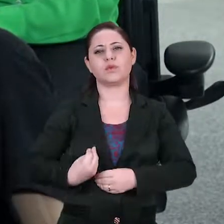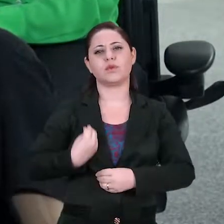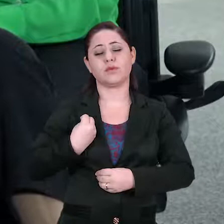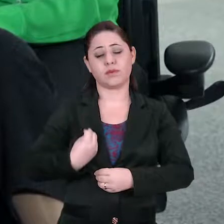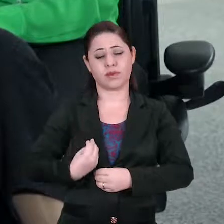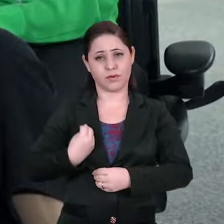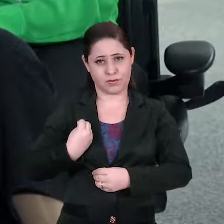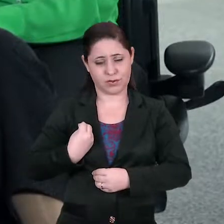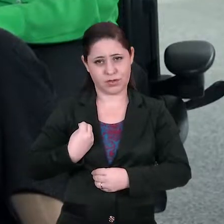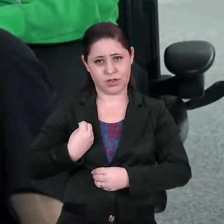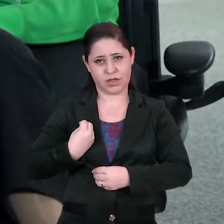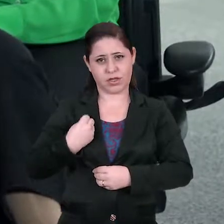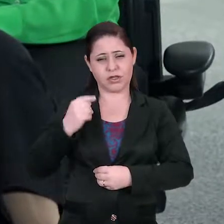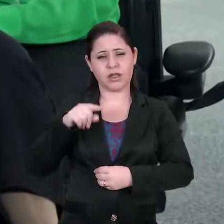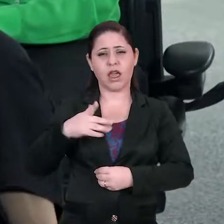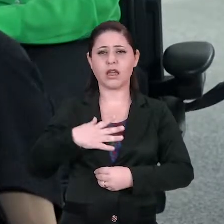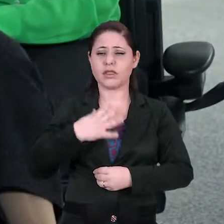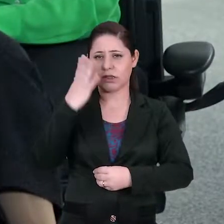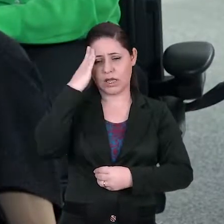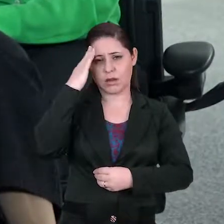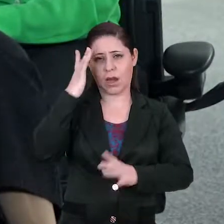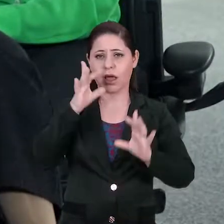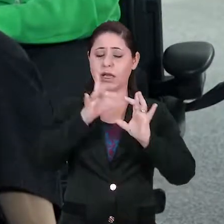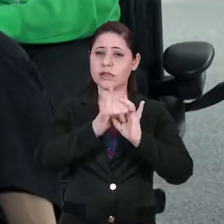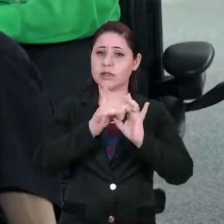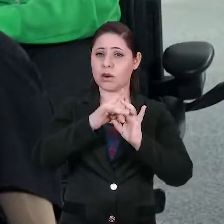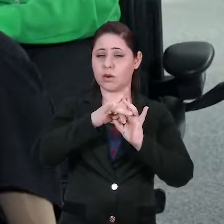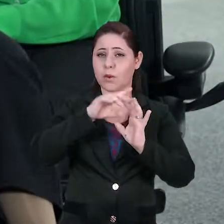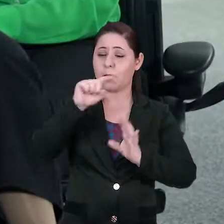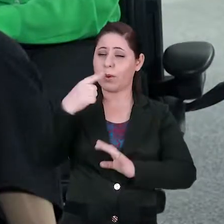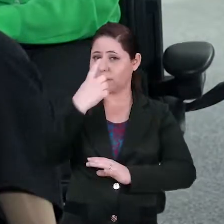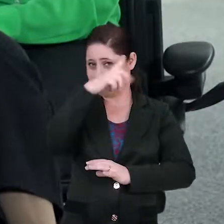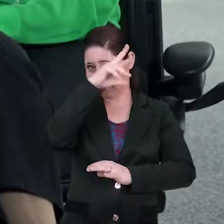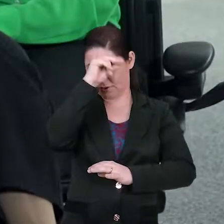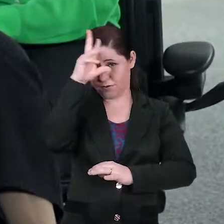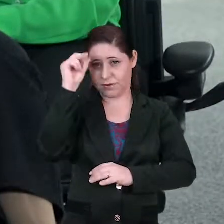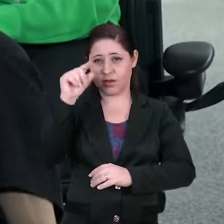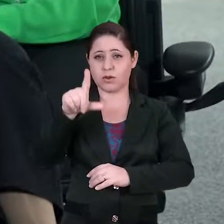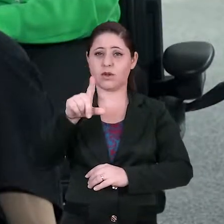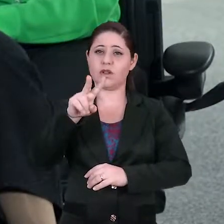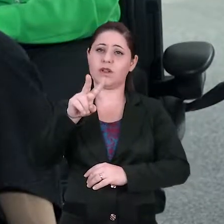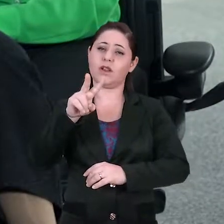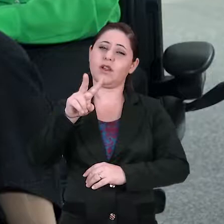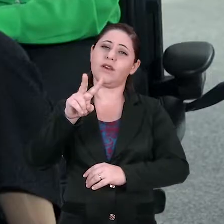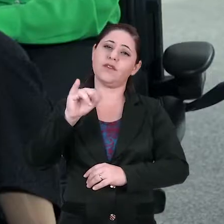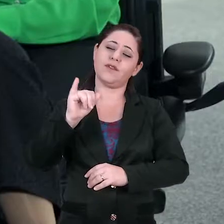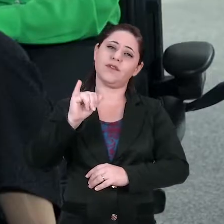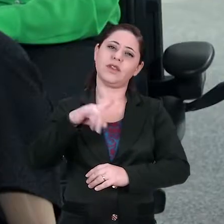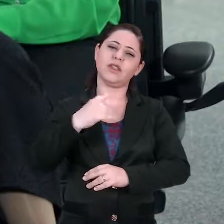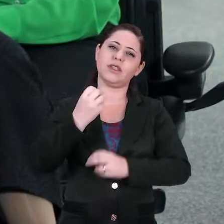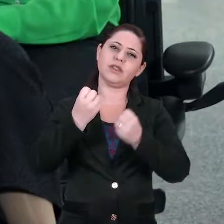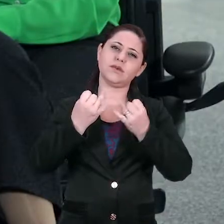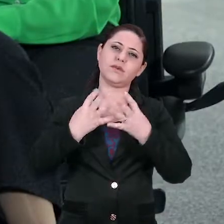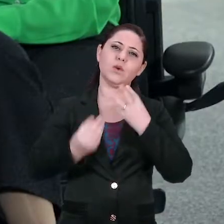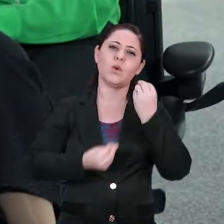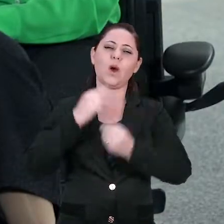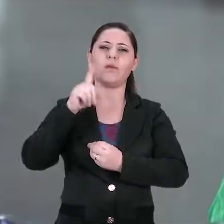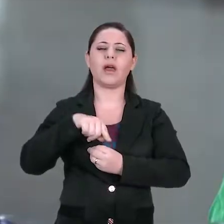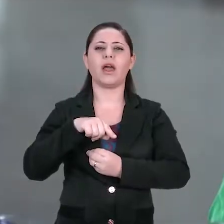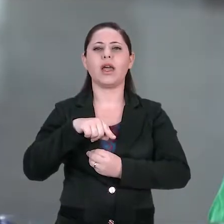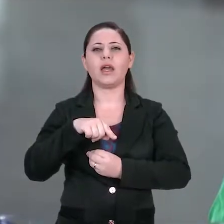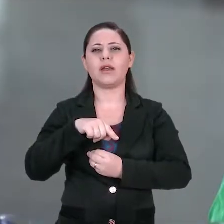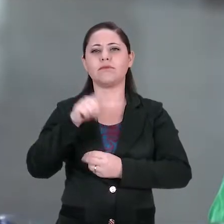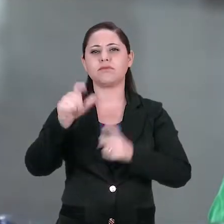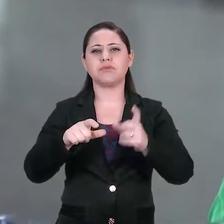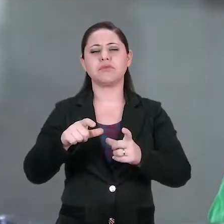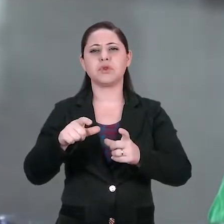vida a política? Quem que foi? Eu sei que você teve uma ligação muito forte com o ex-prefeito Levi Dias, né? Só citou um pouco, a gente conta um pouco quem foi Levi Dias.